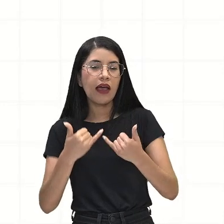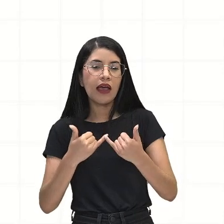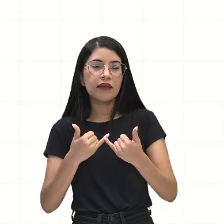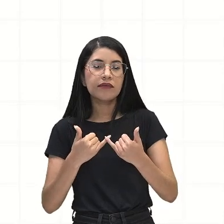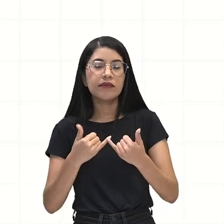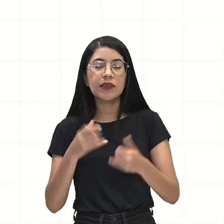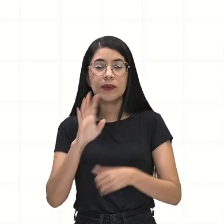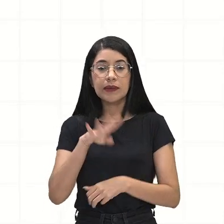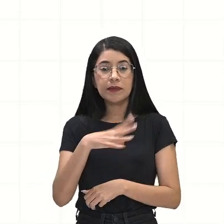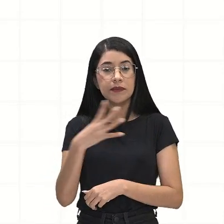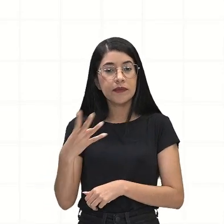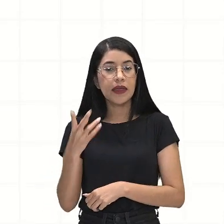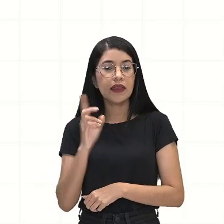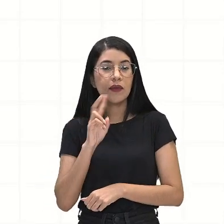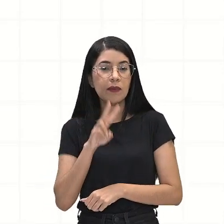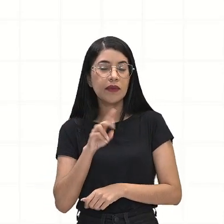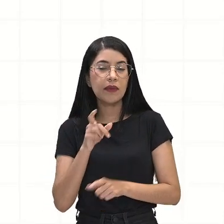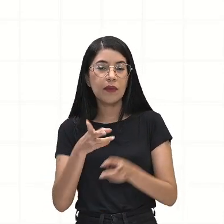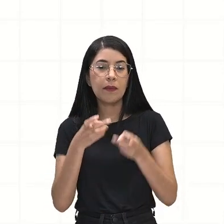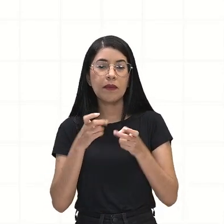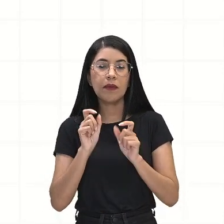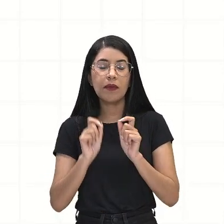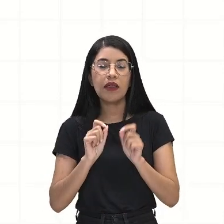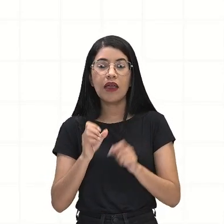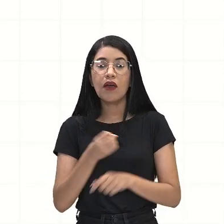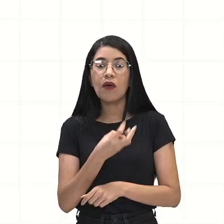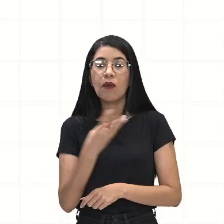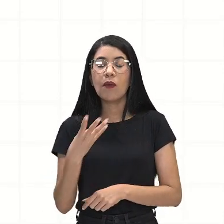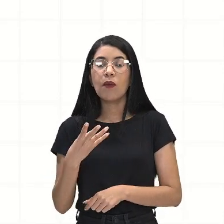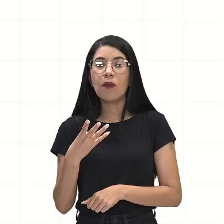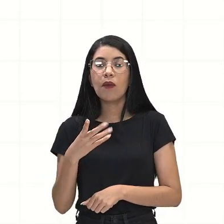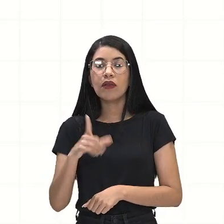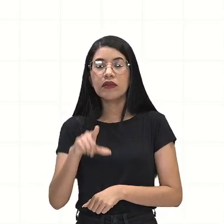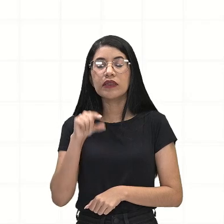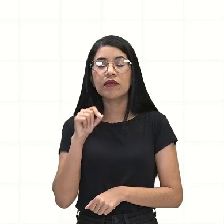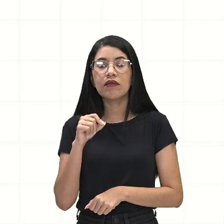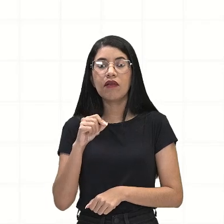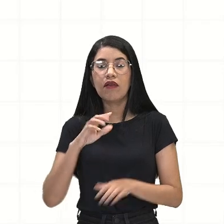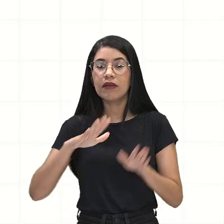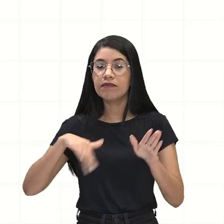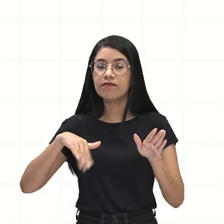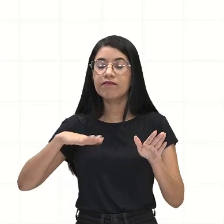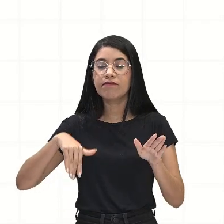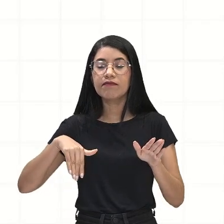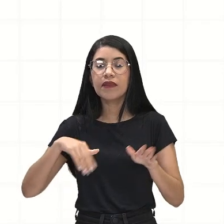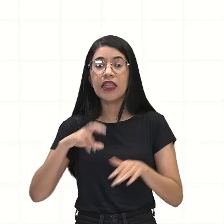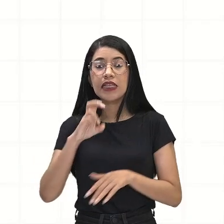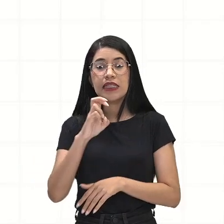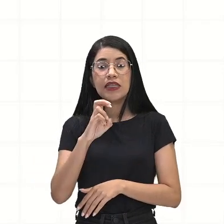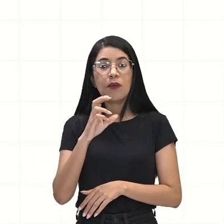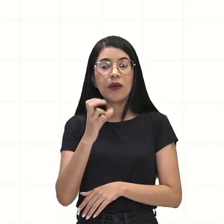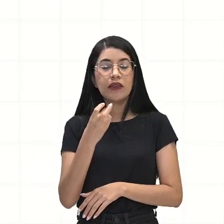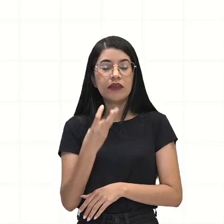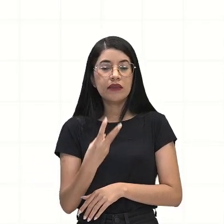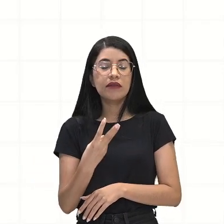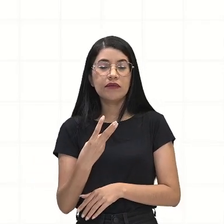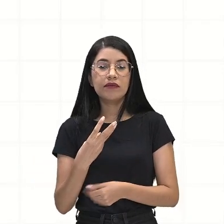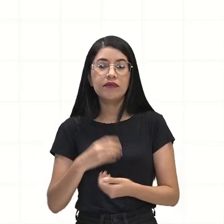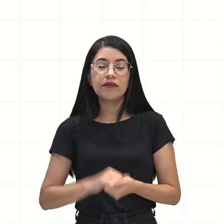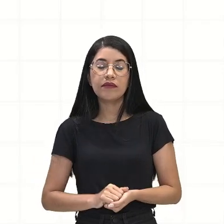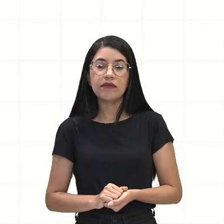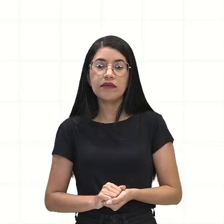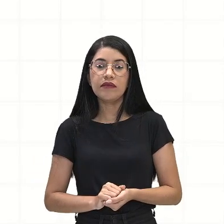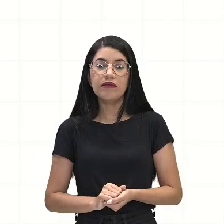na tabela quem é que prefere a praia. Olha só, o total foi de 53. Então, agora o meu espaço amostral